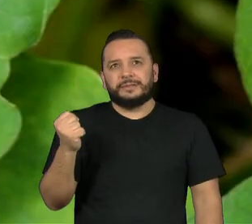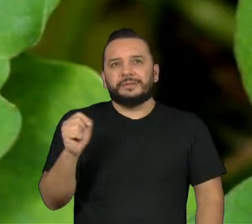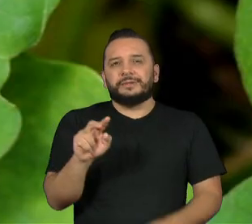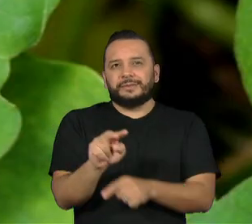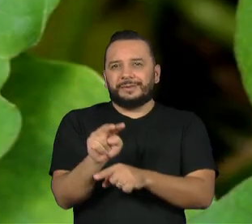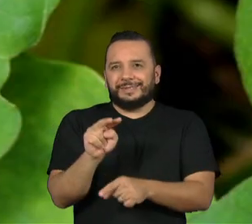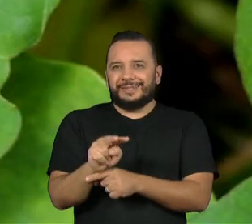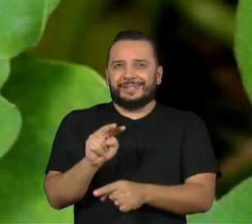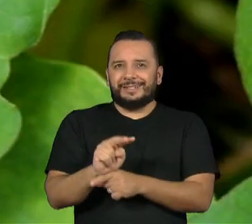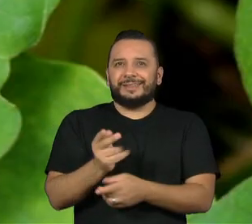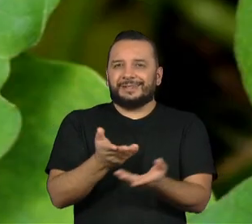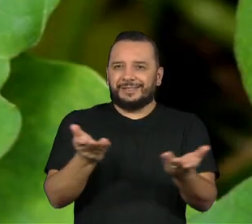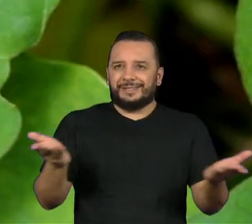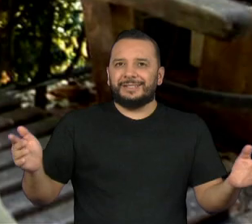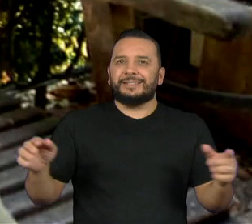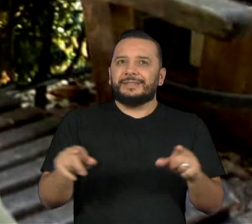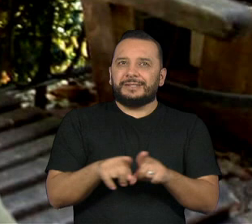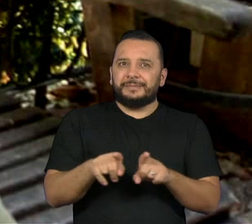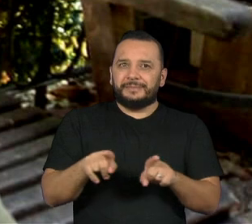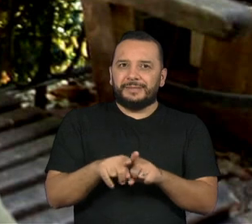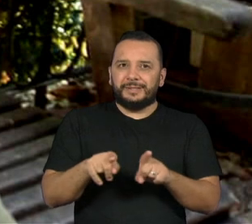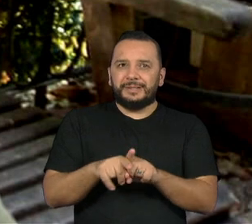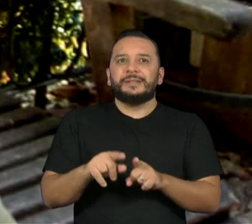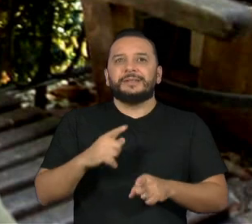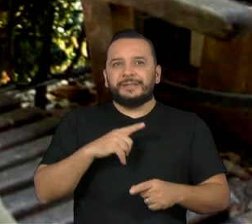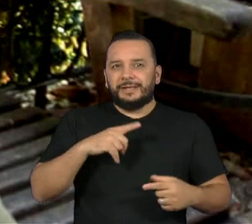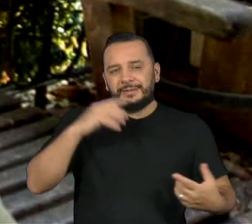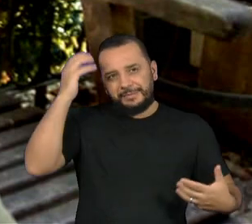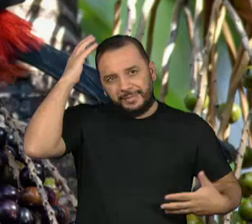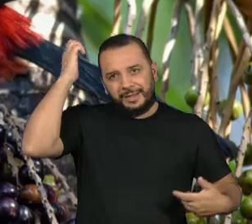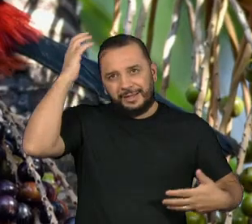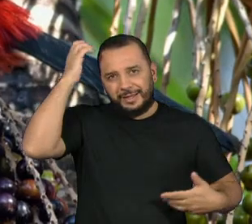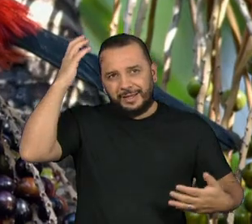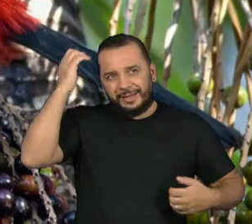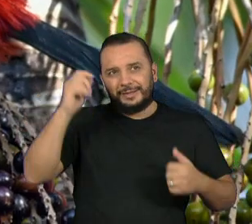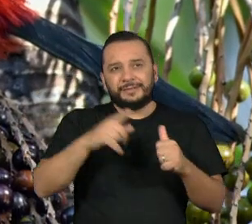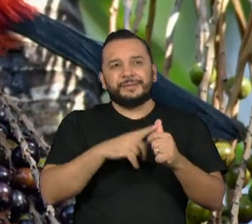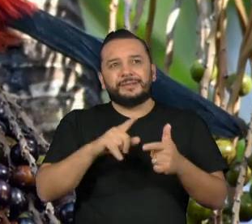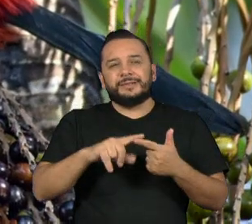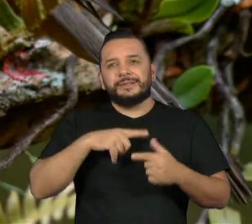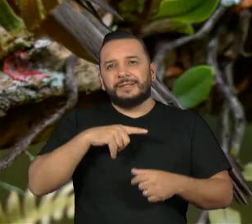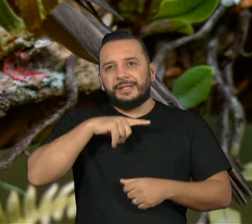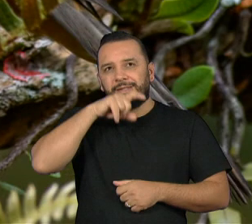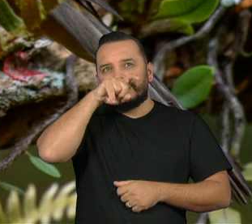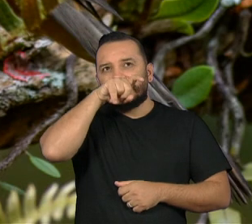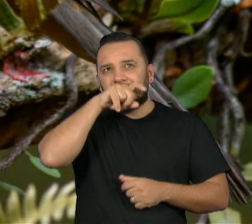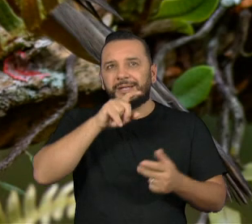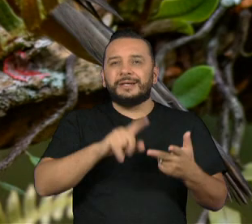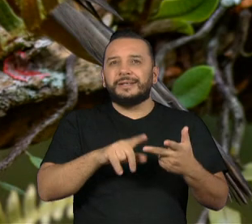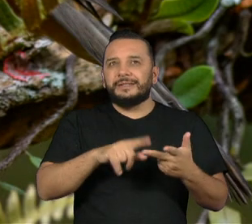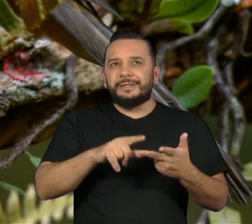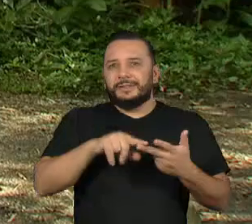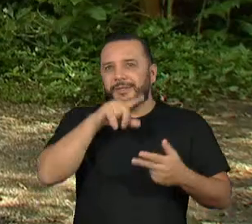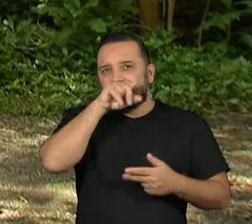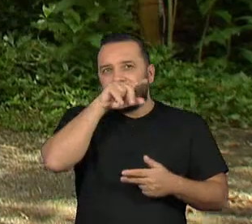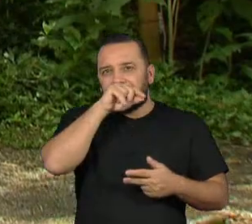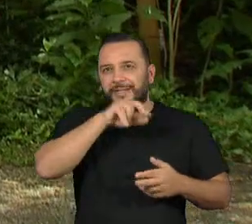cuidar deles, né? Aí também vem macaquinho, saruê, vem tucano, tudo que é